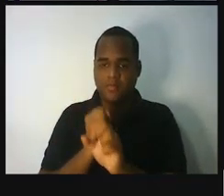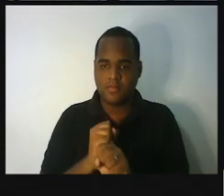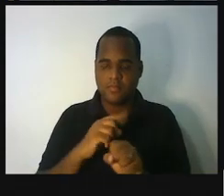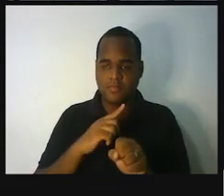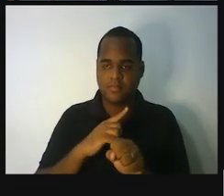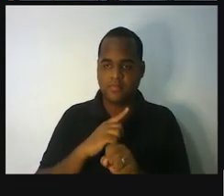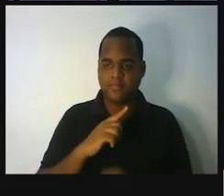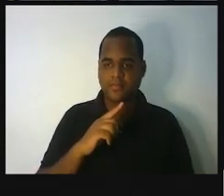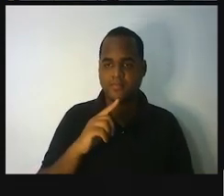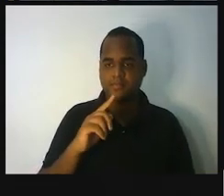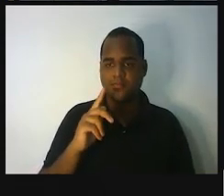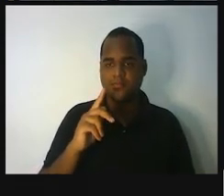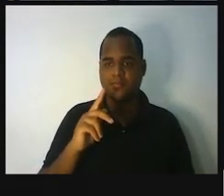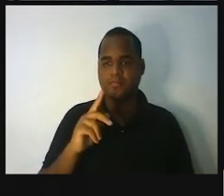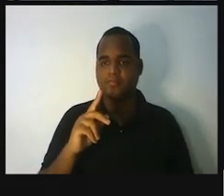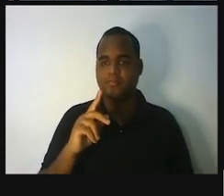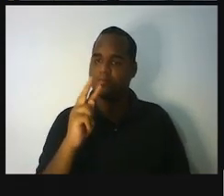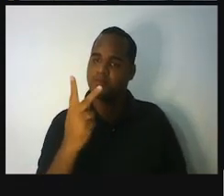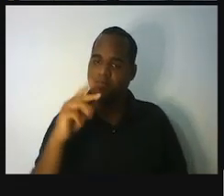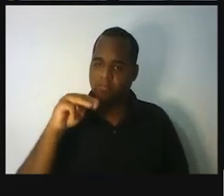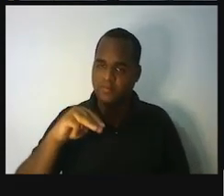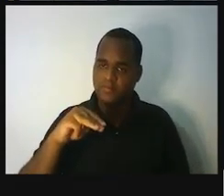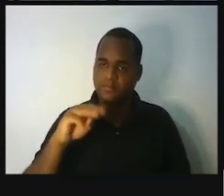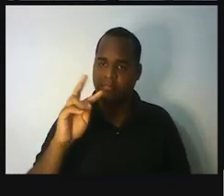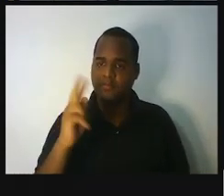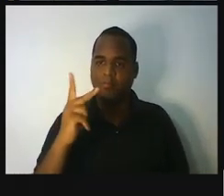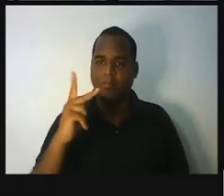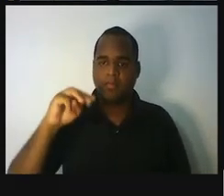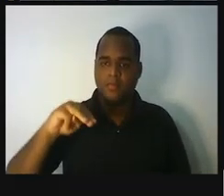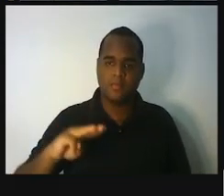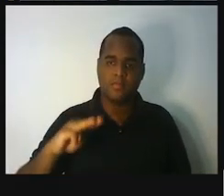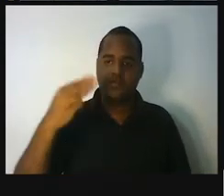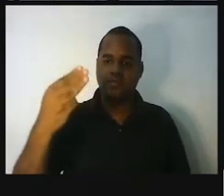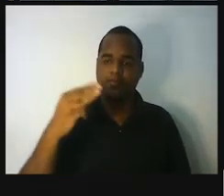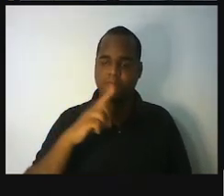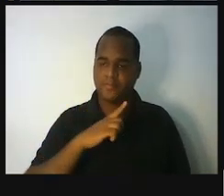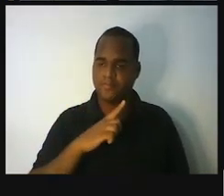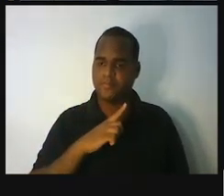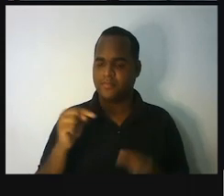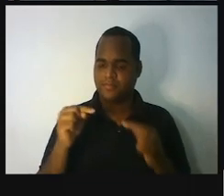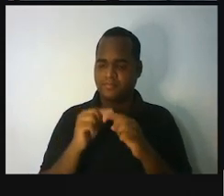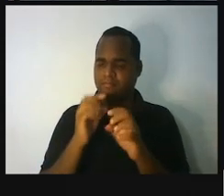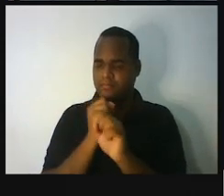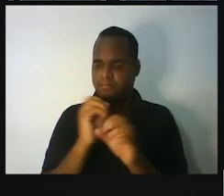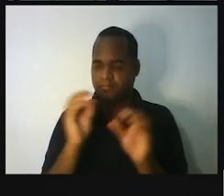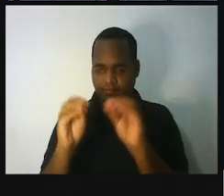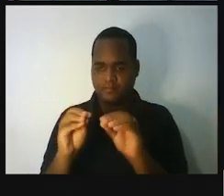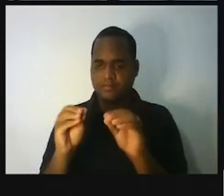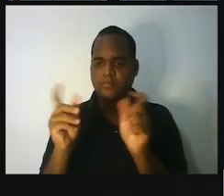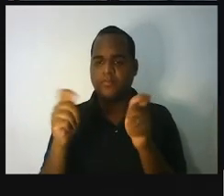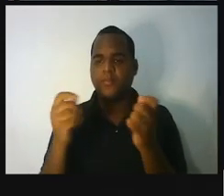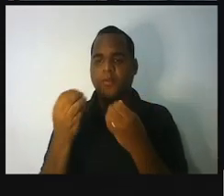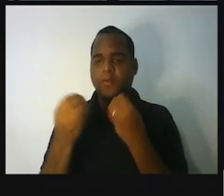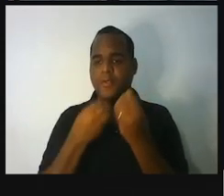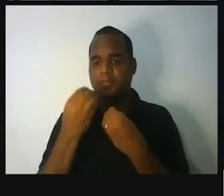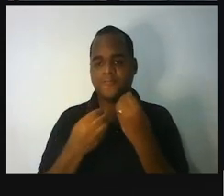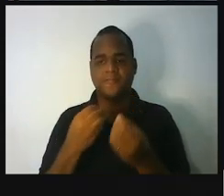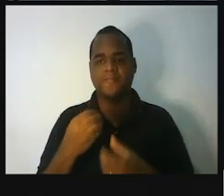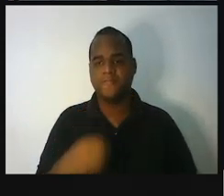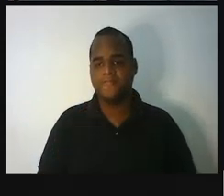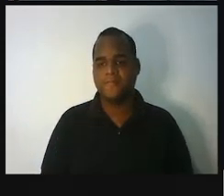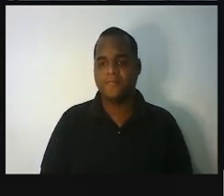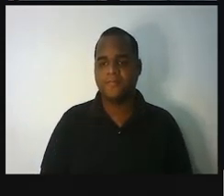em hectômetro cúbico. Hectômetro. Ó, hectômetro cúbico. Tá bom? Então, esses que estão